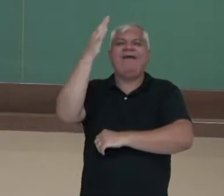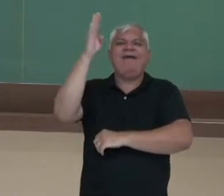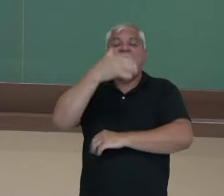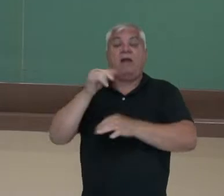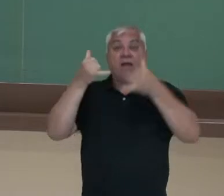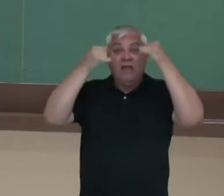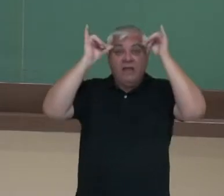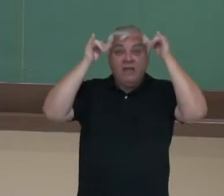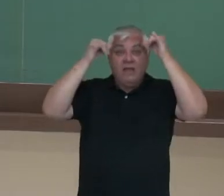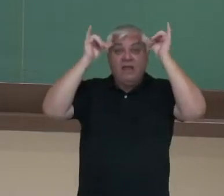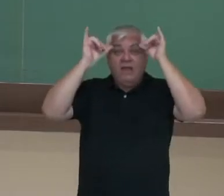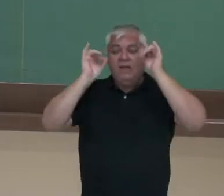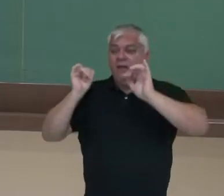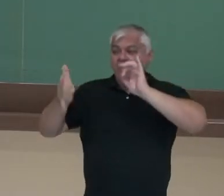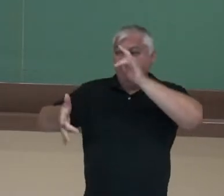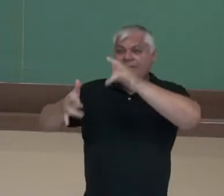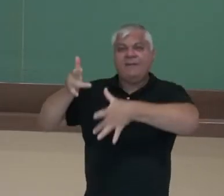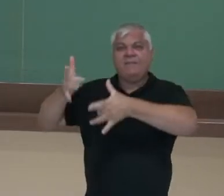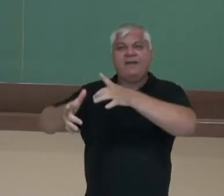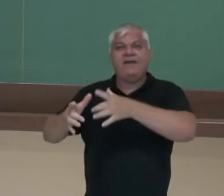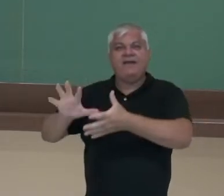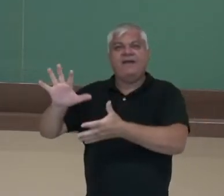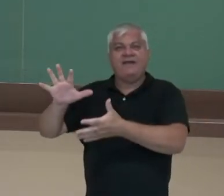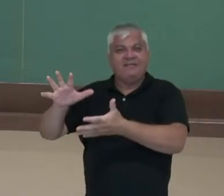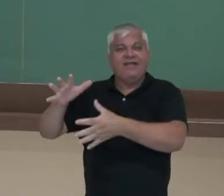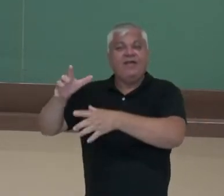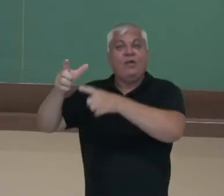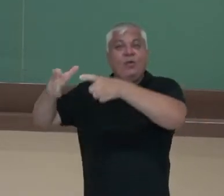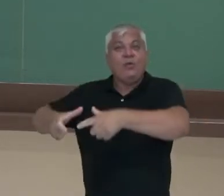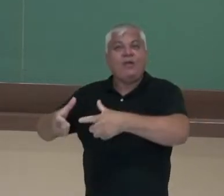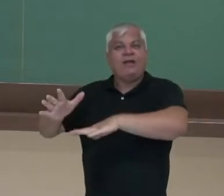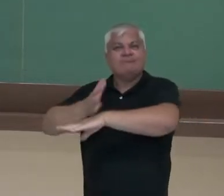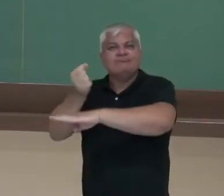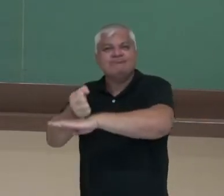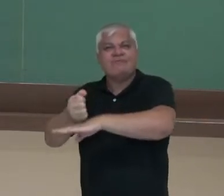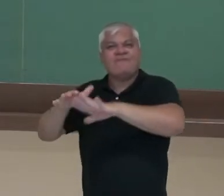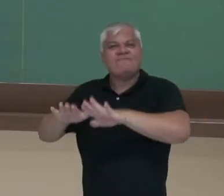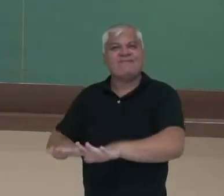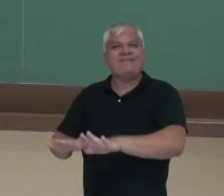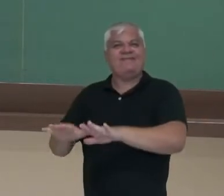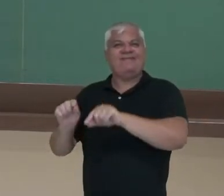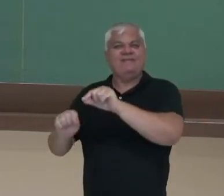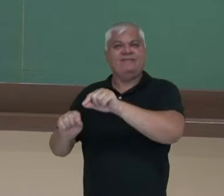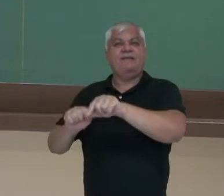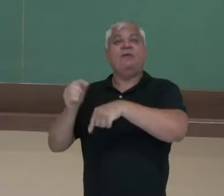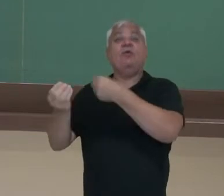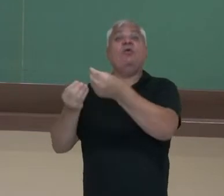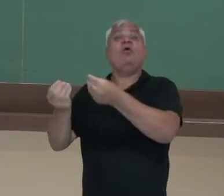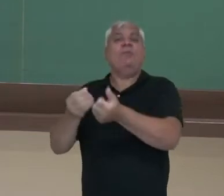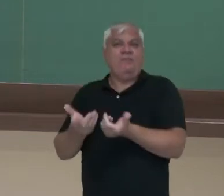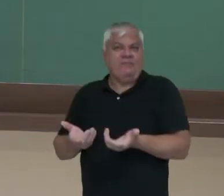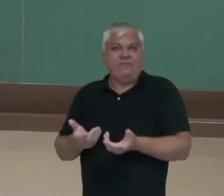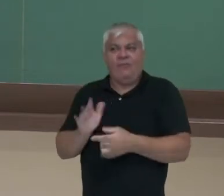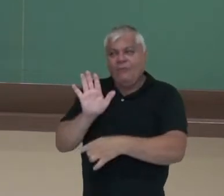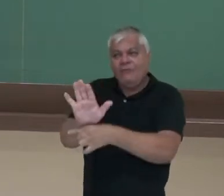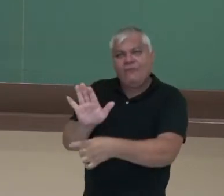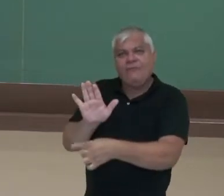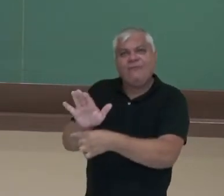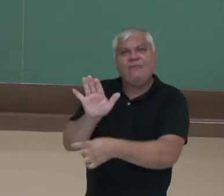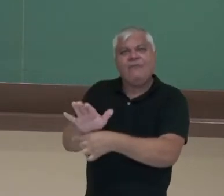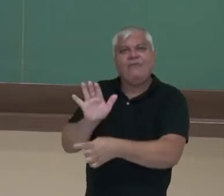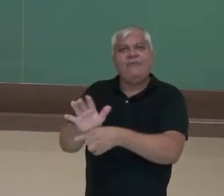gado, que também vai ter o seu espaço da atividade econômica. Como é que vai abastecer